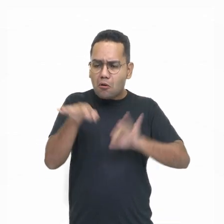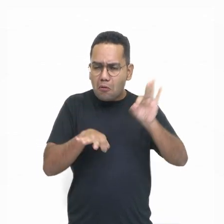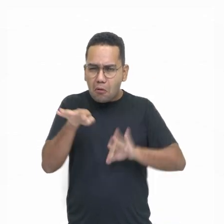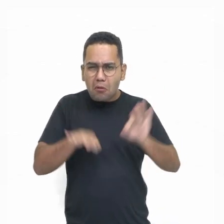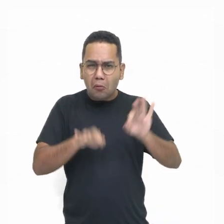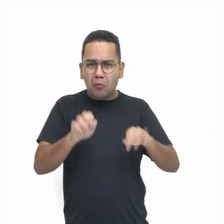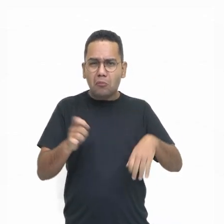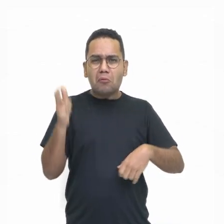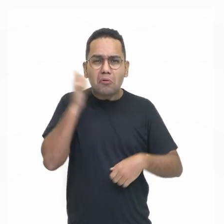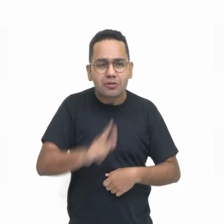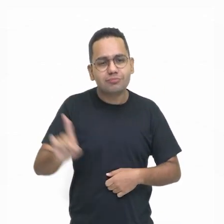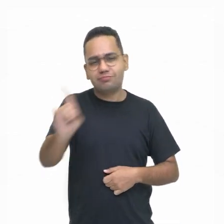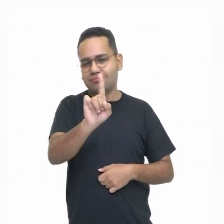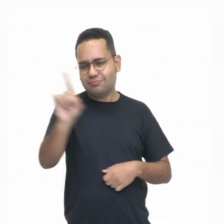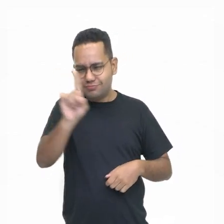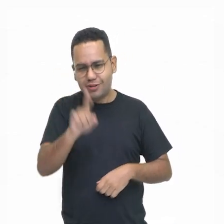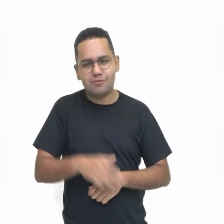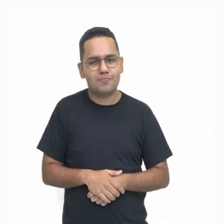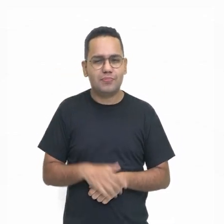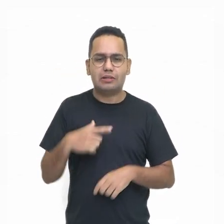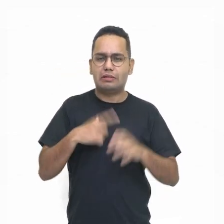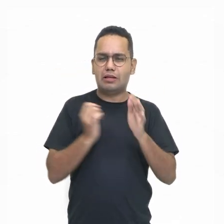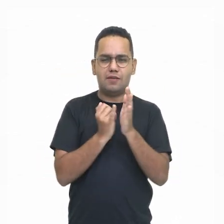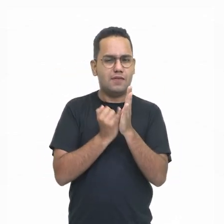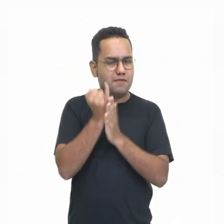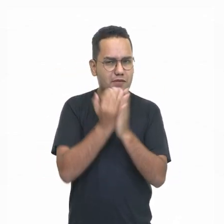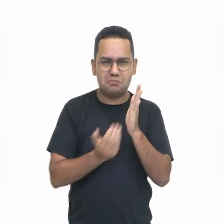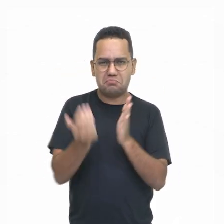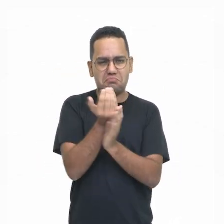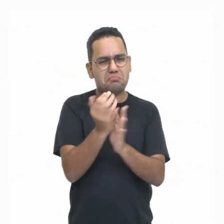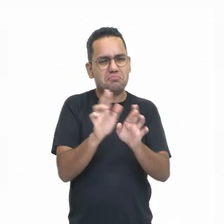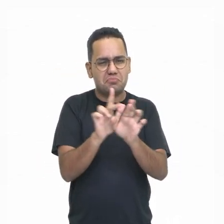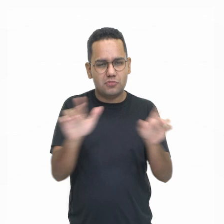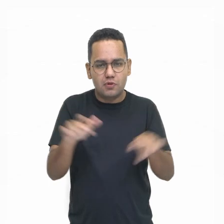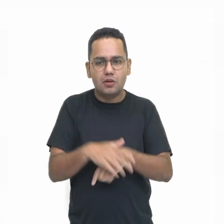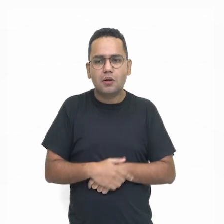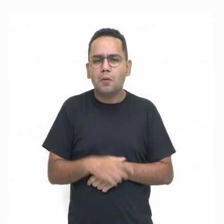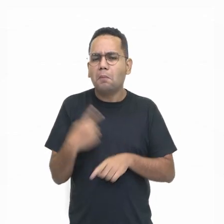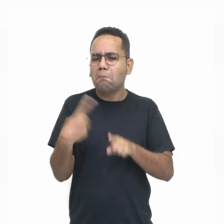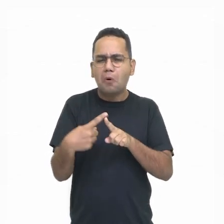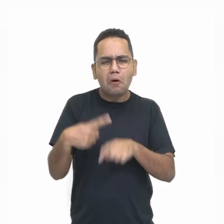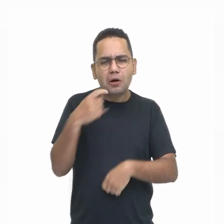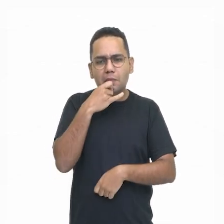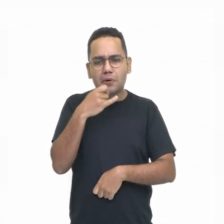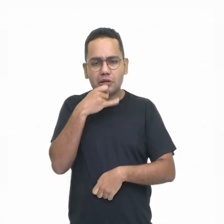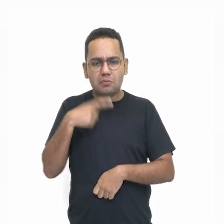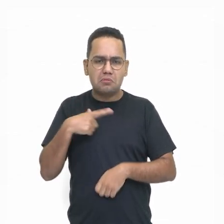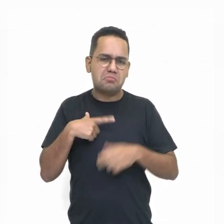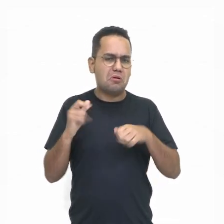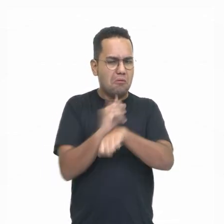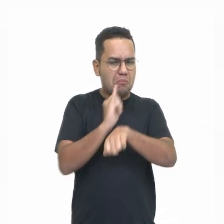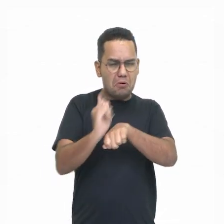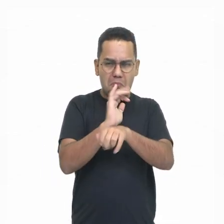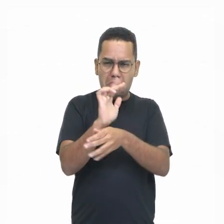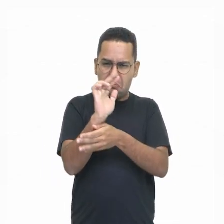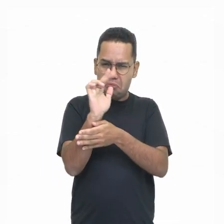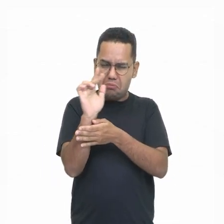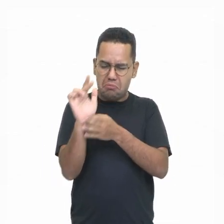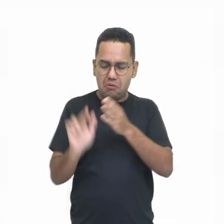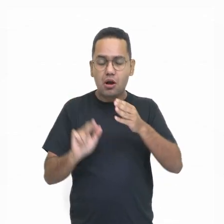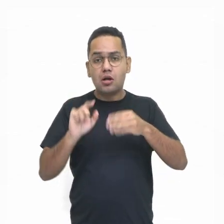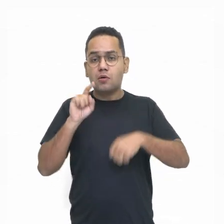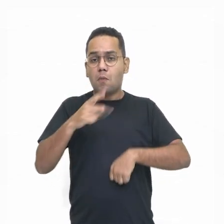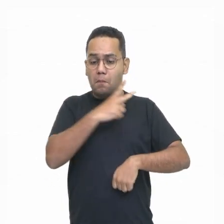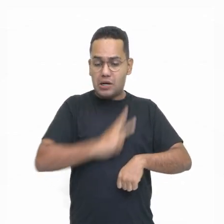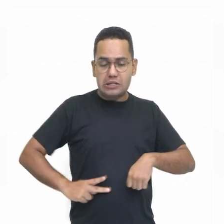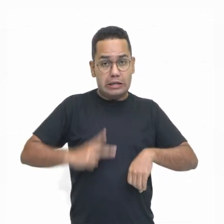causada pelas medidas, aliada a uma série de escândalos de corrupção envolvendo o presidente, culminaram em impeachment de